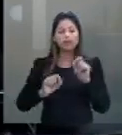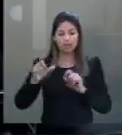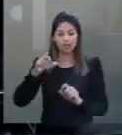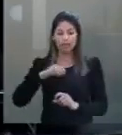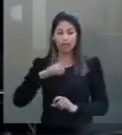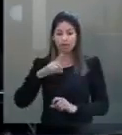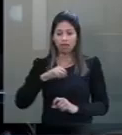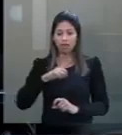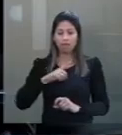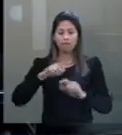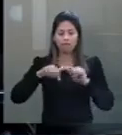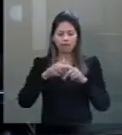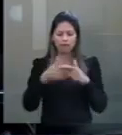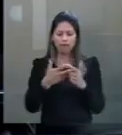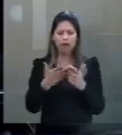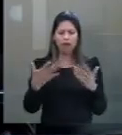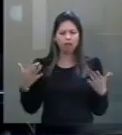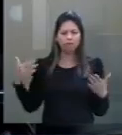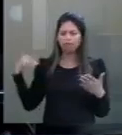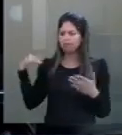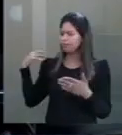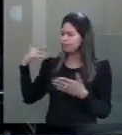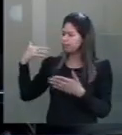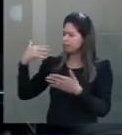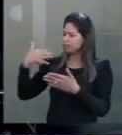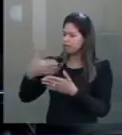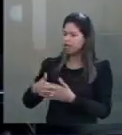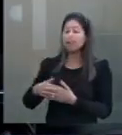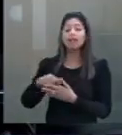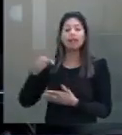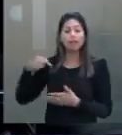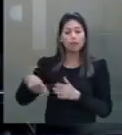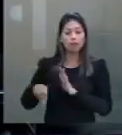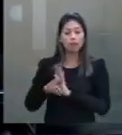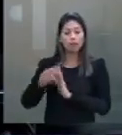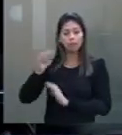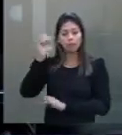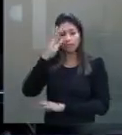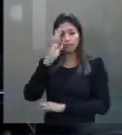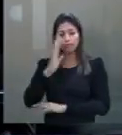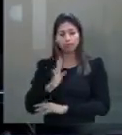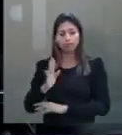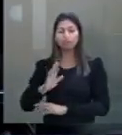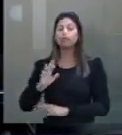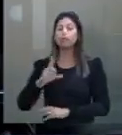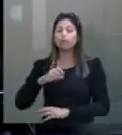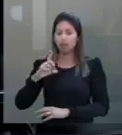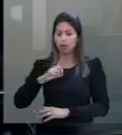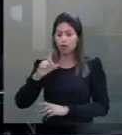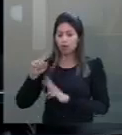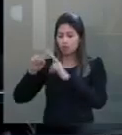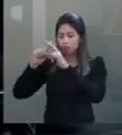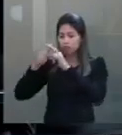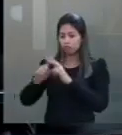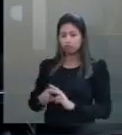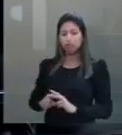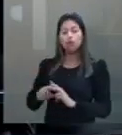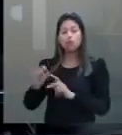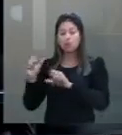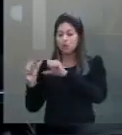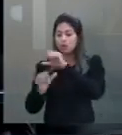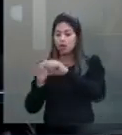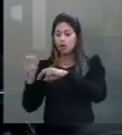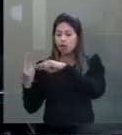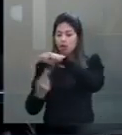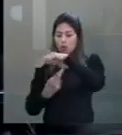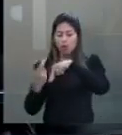Tivemos, em recente passado, aqui no Brasil, uma reforma trabalhista. Muitas ilusões